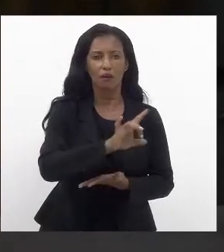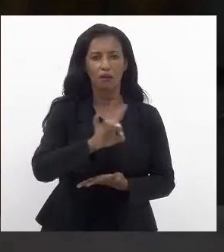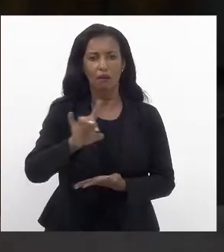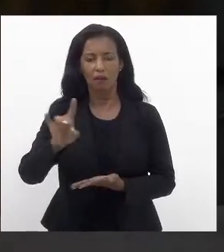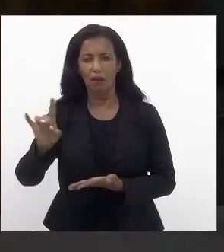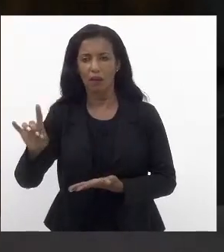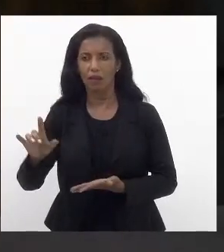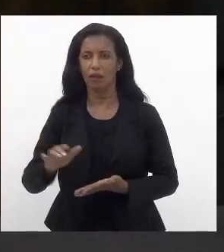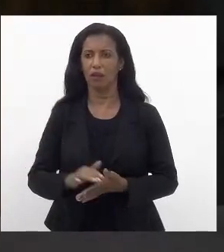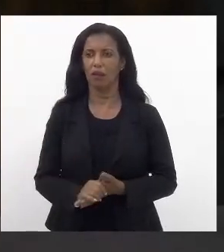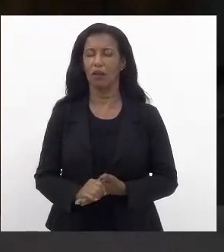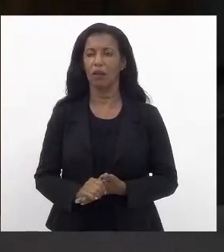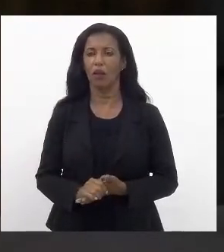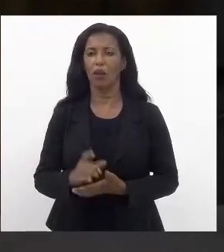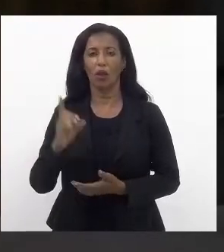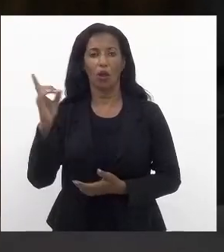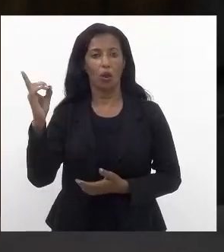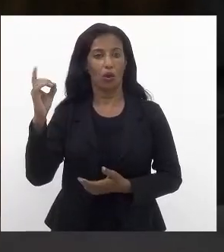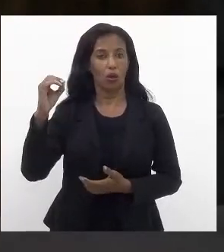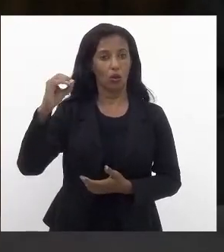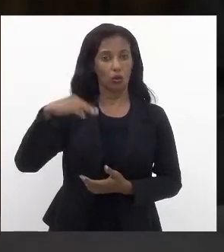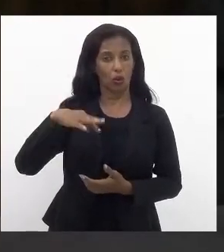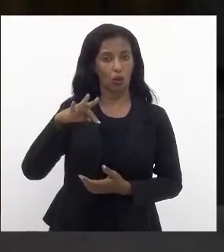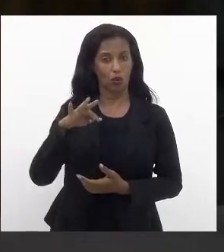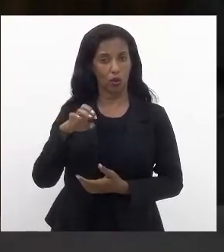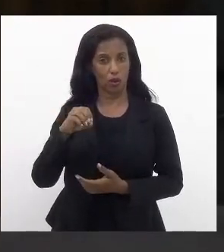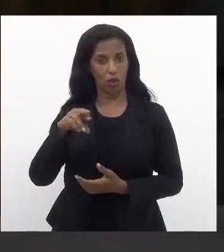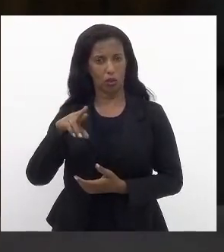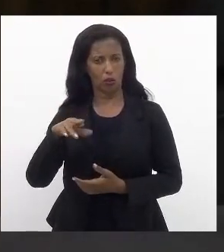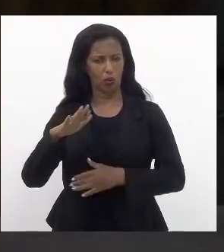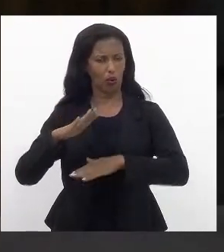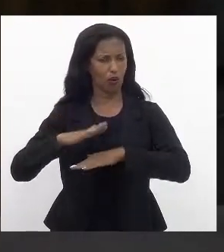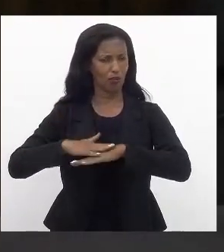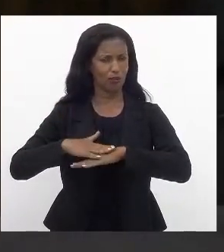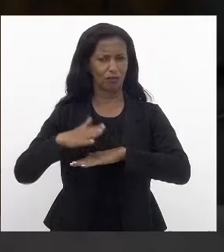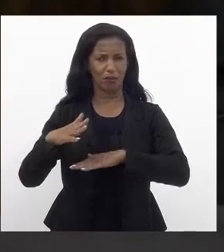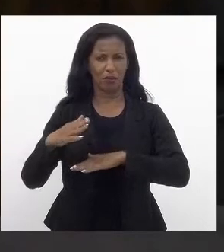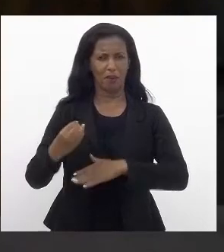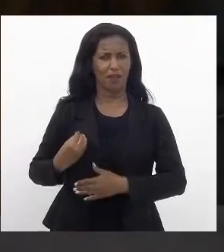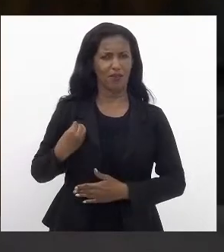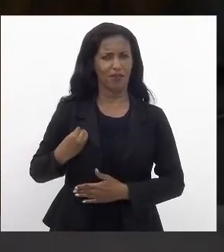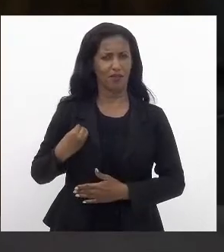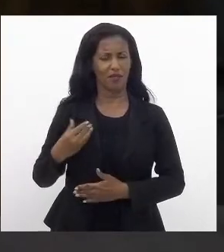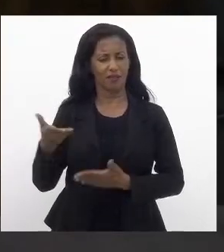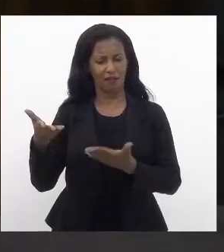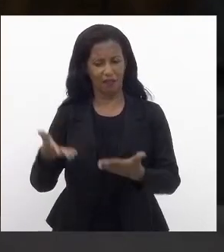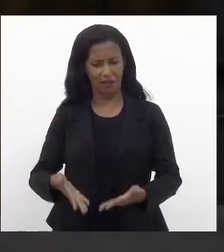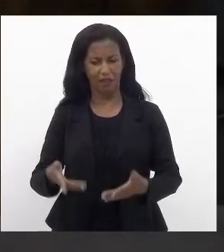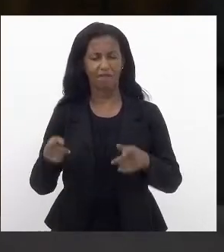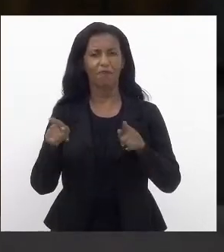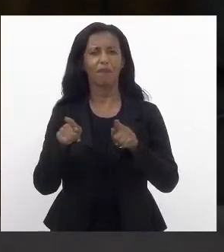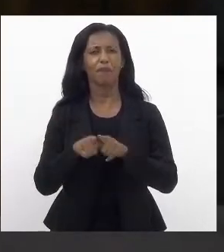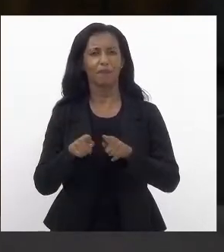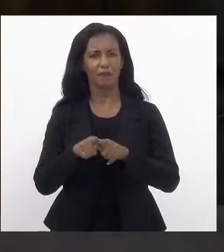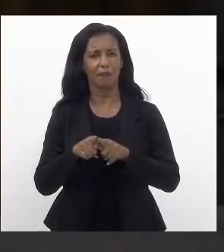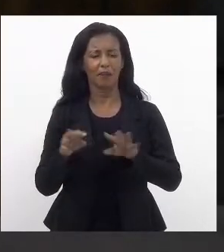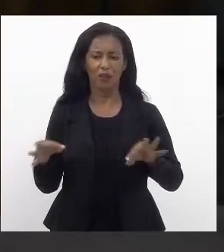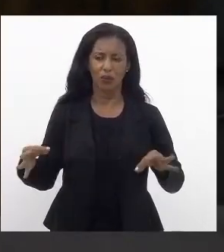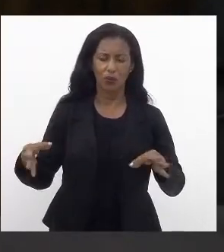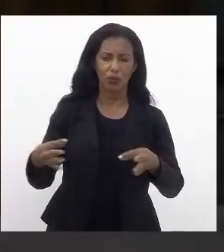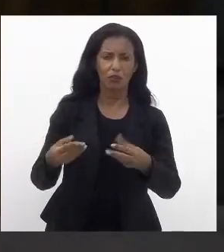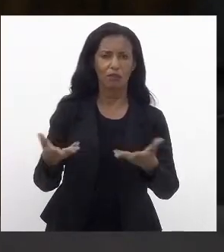Adel, Dom Teodoro, os mais presentes aqui também, os cônsulos,